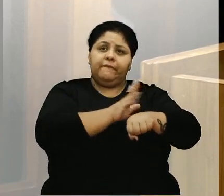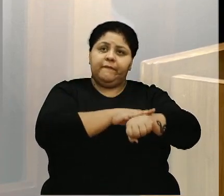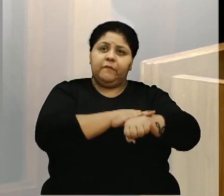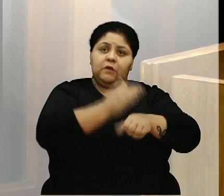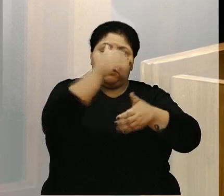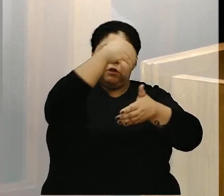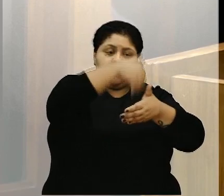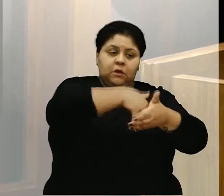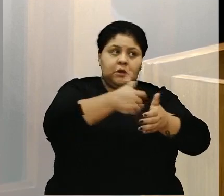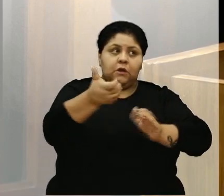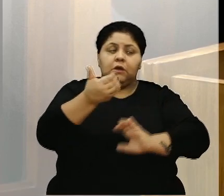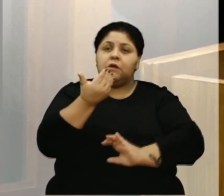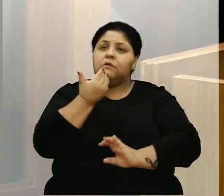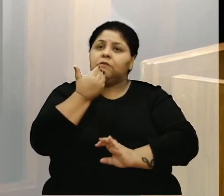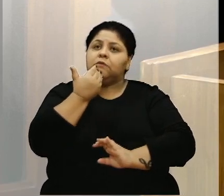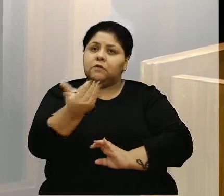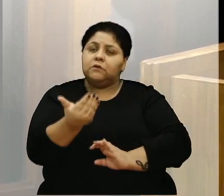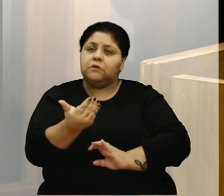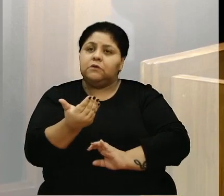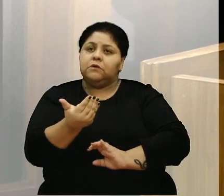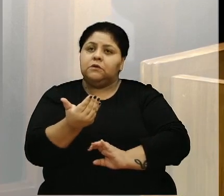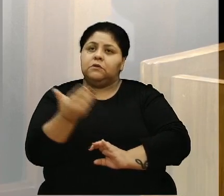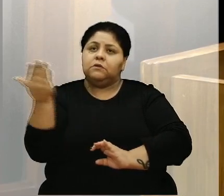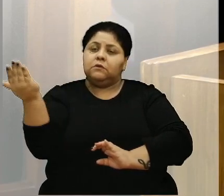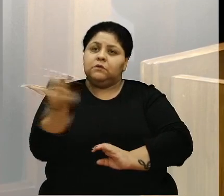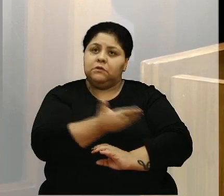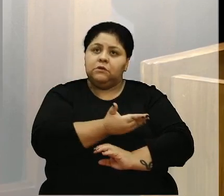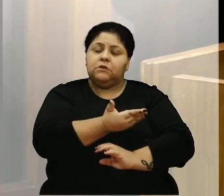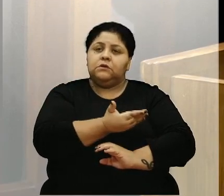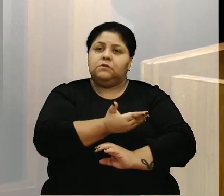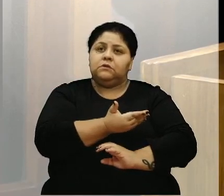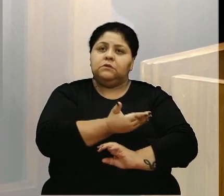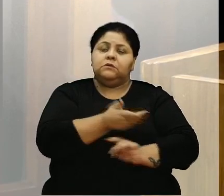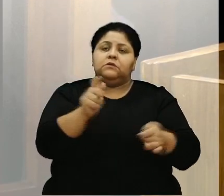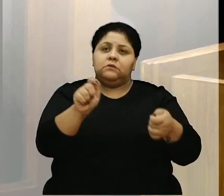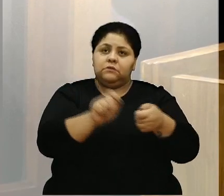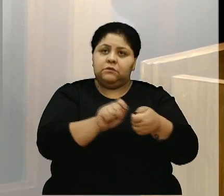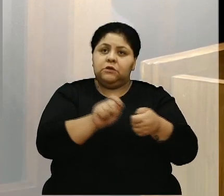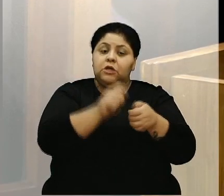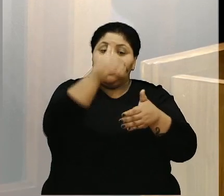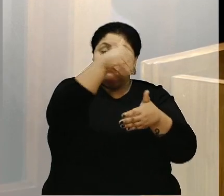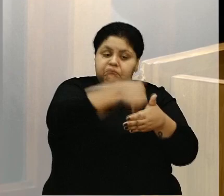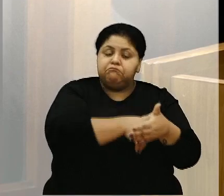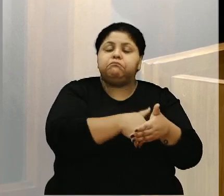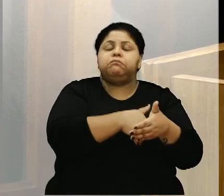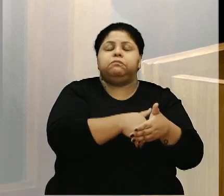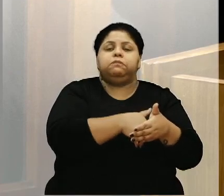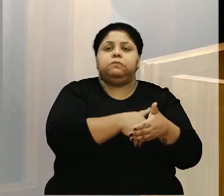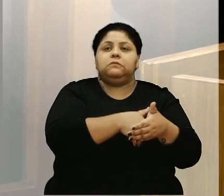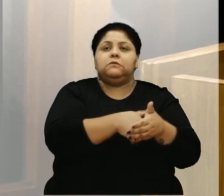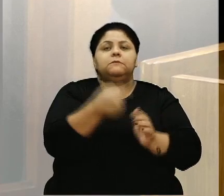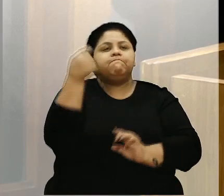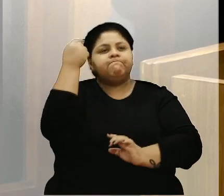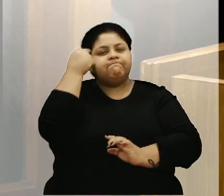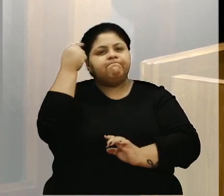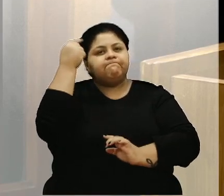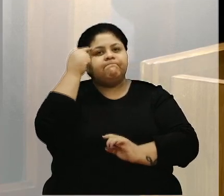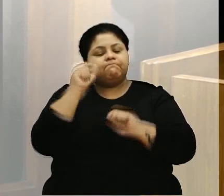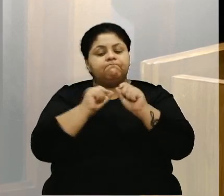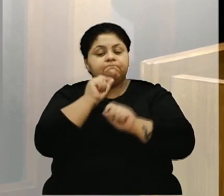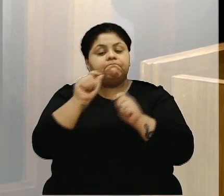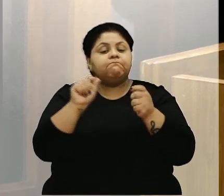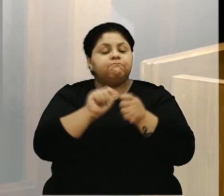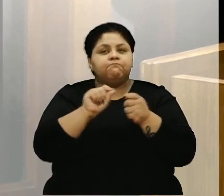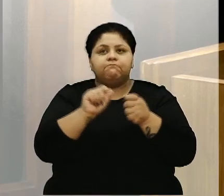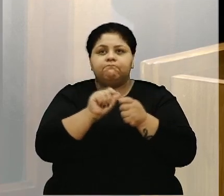votação, eu quero pedir para que os nobres pares façam, vote sim, e pense bem que vocês estão fazendo